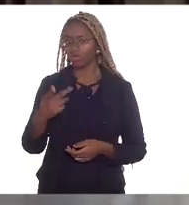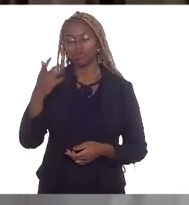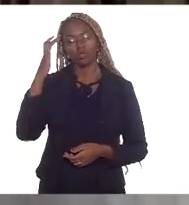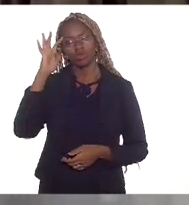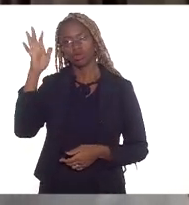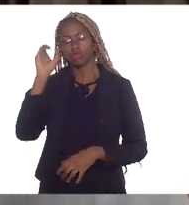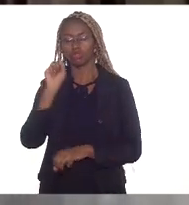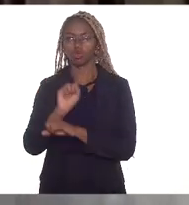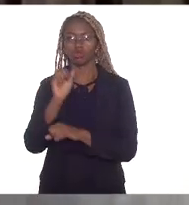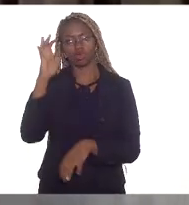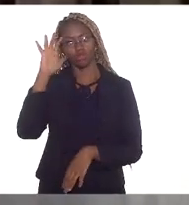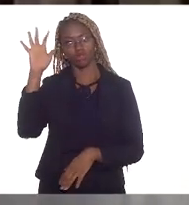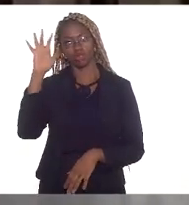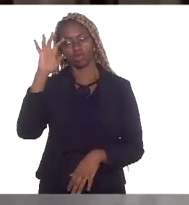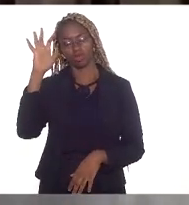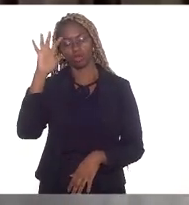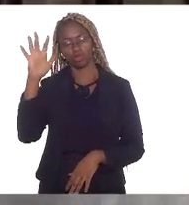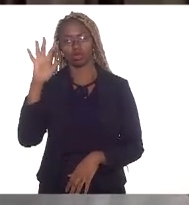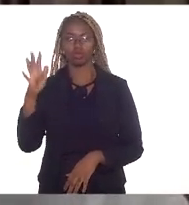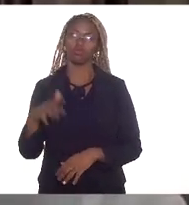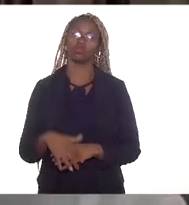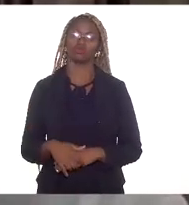expectativa aqui